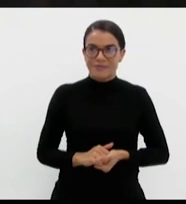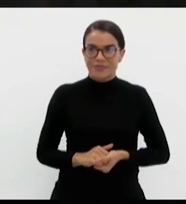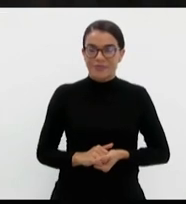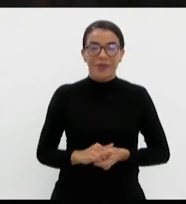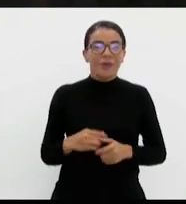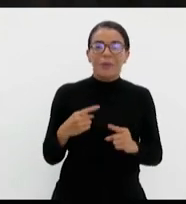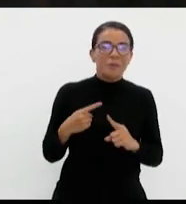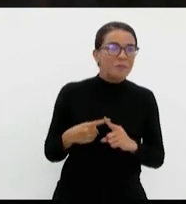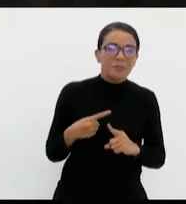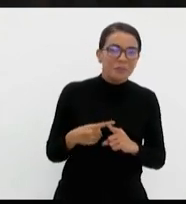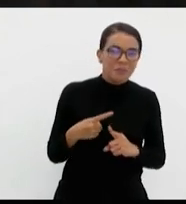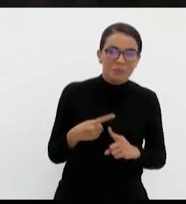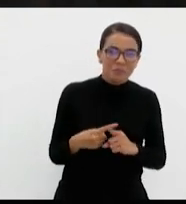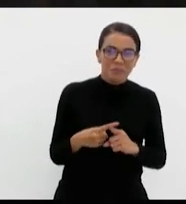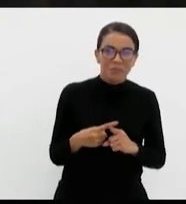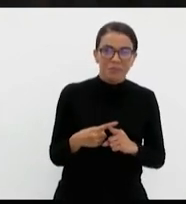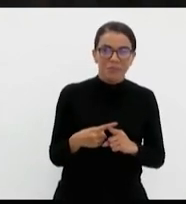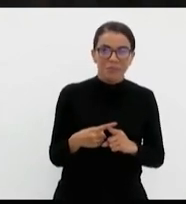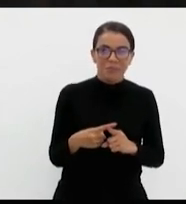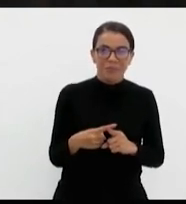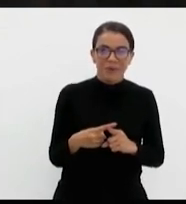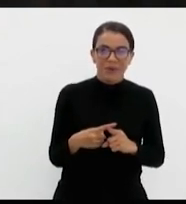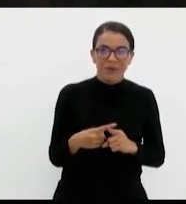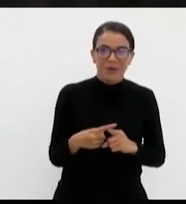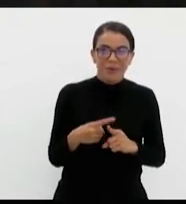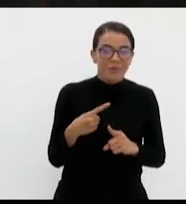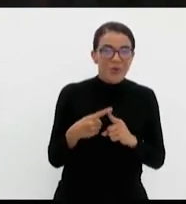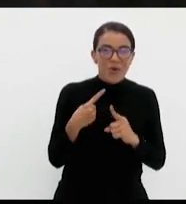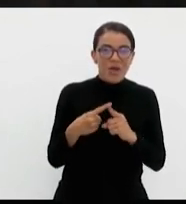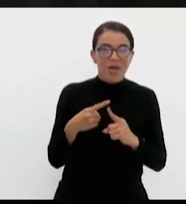Por quê? Porque o